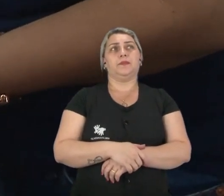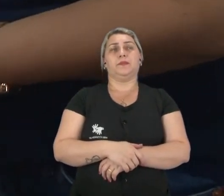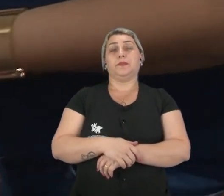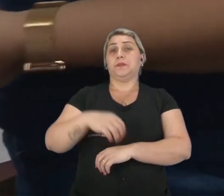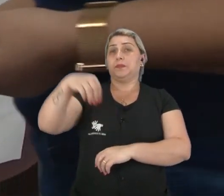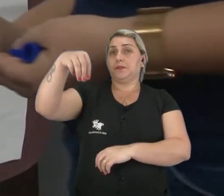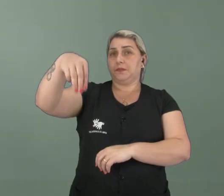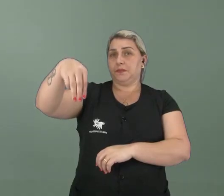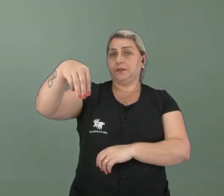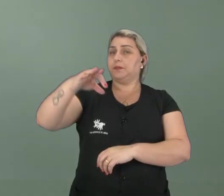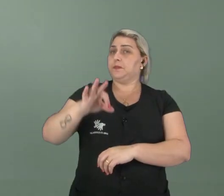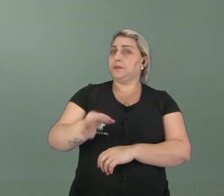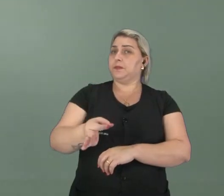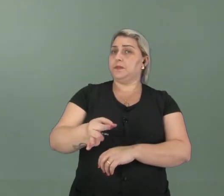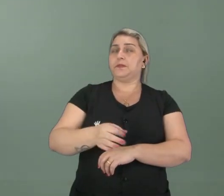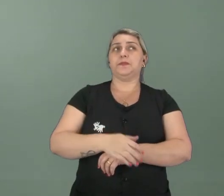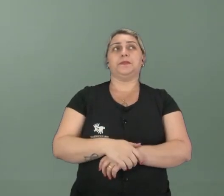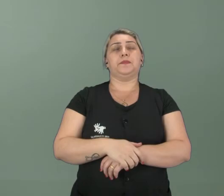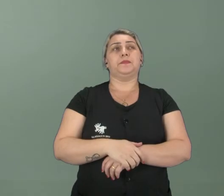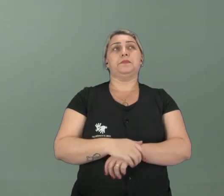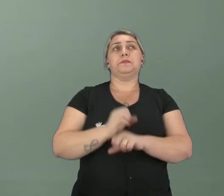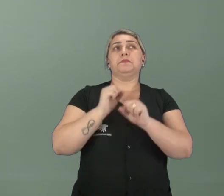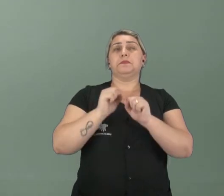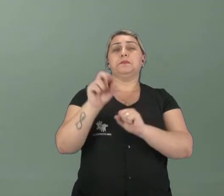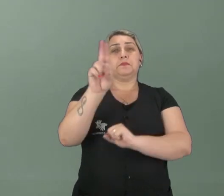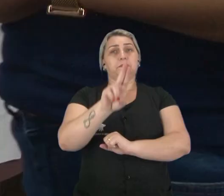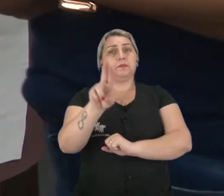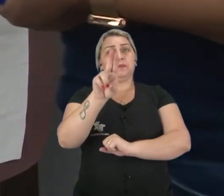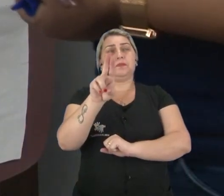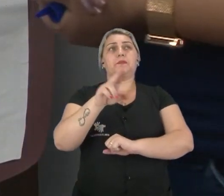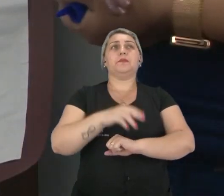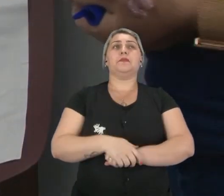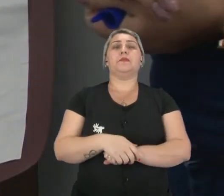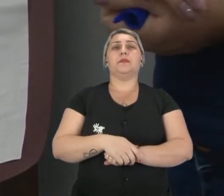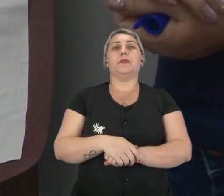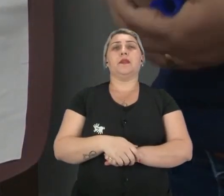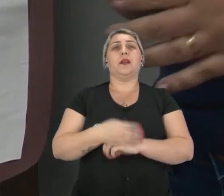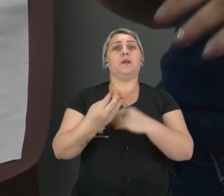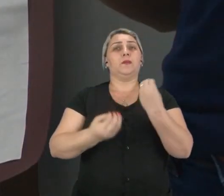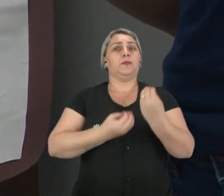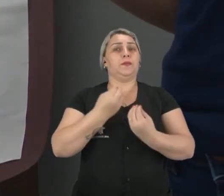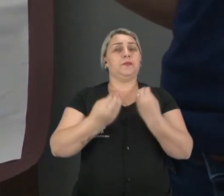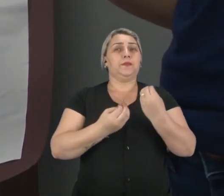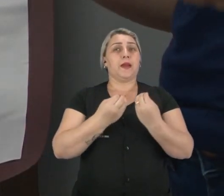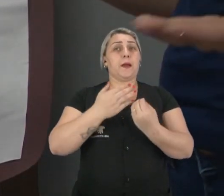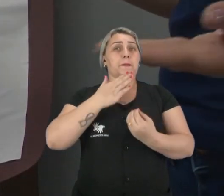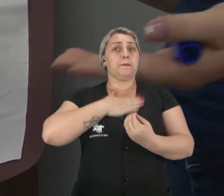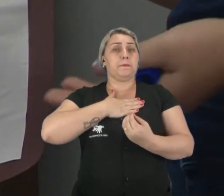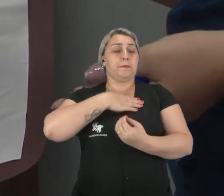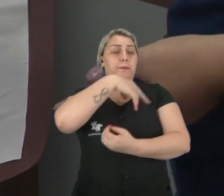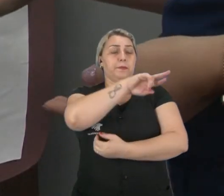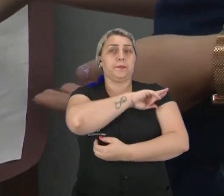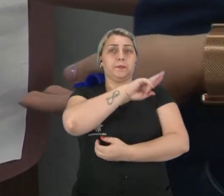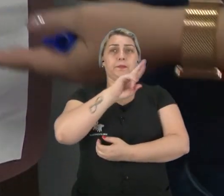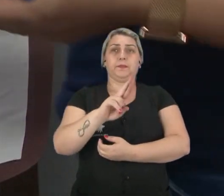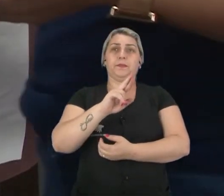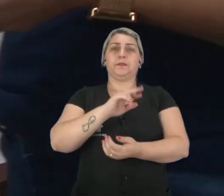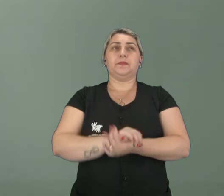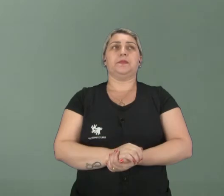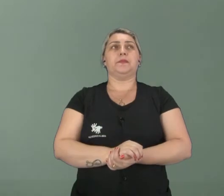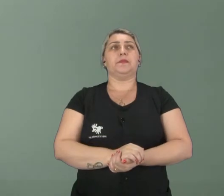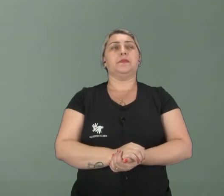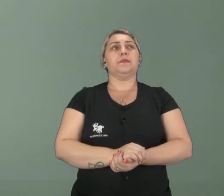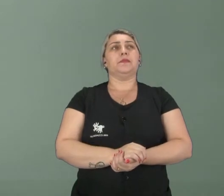1,40 metros. Certinho? Então, nós poderíamos usar aqui. Como ficaria essa minha representação